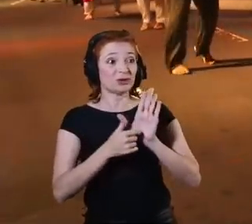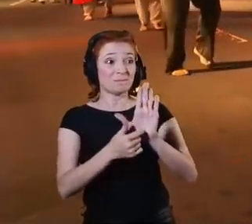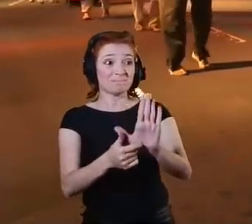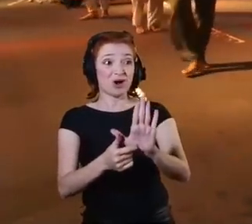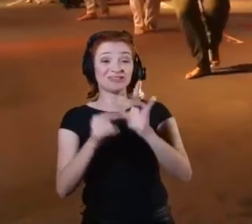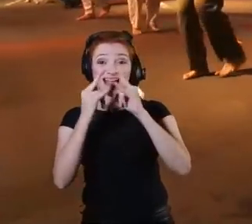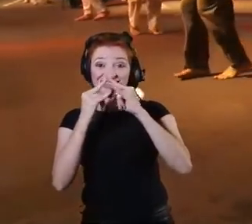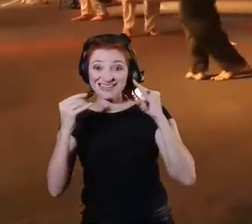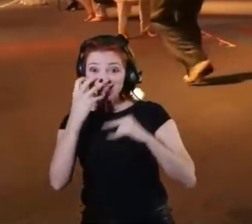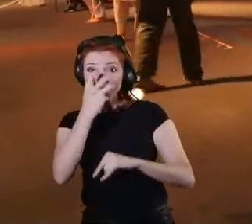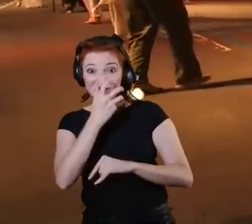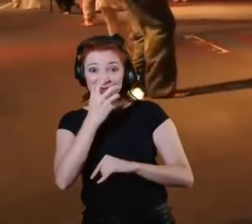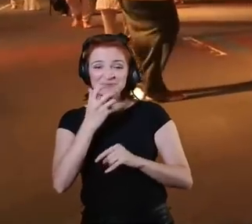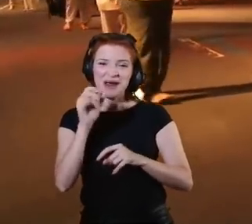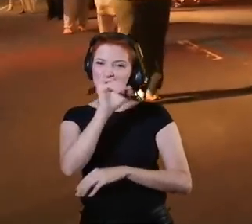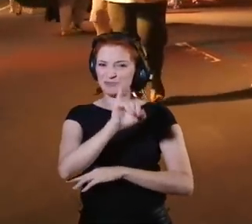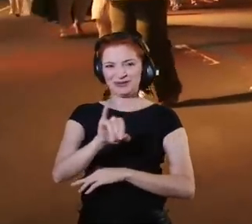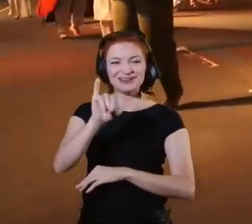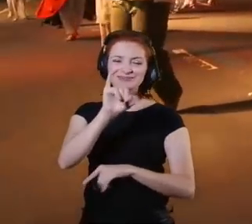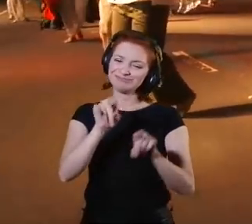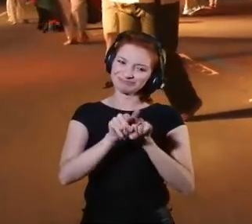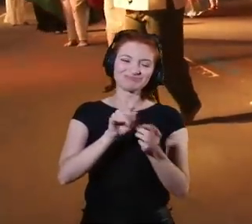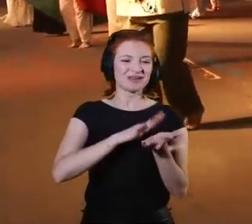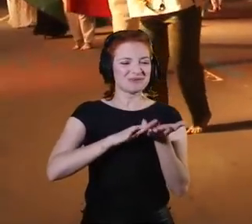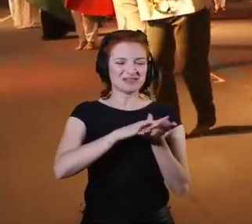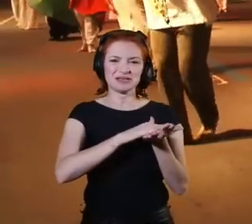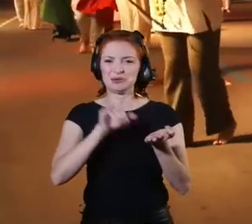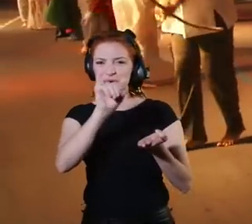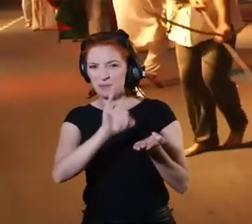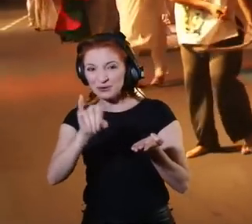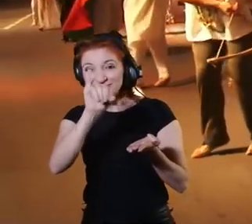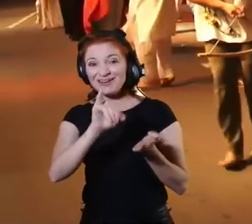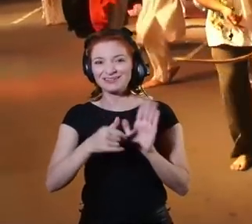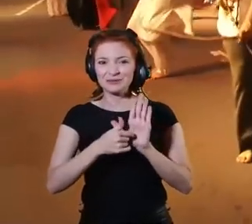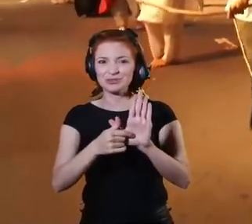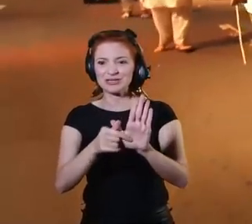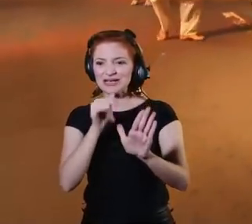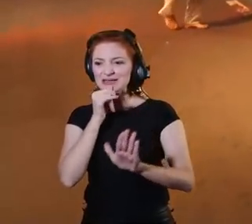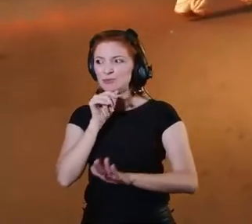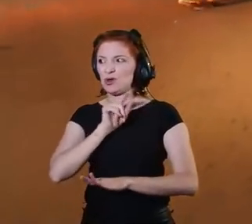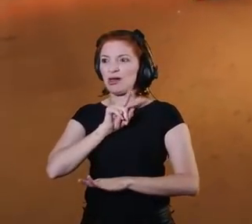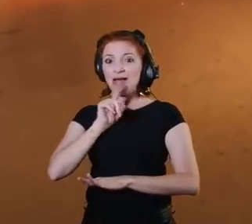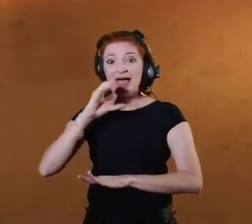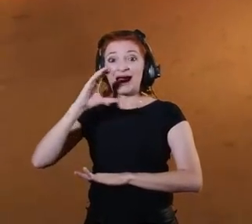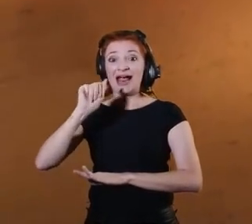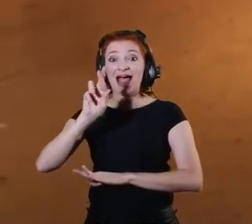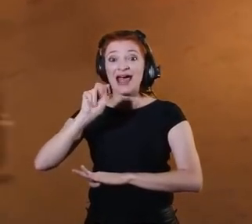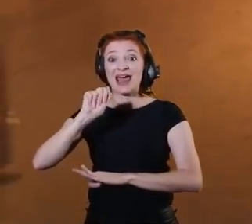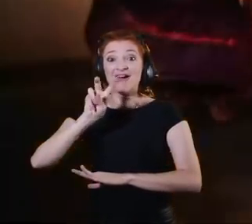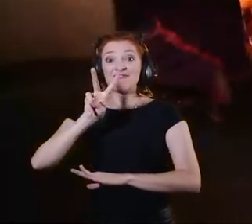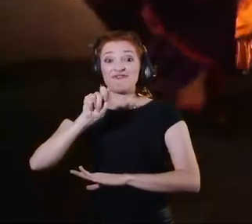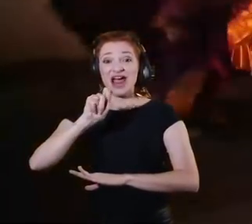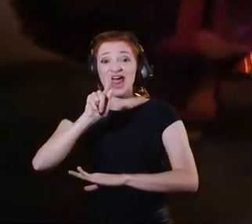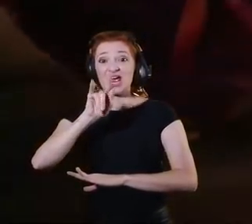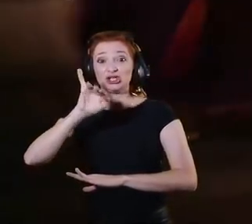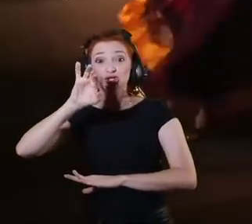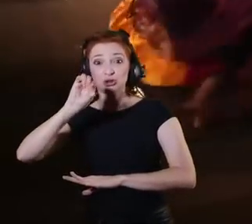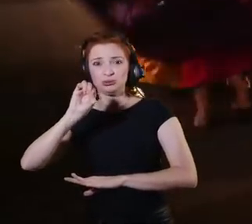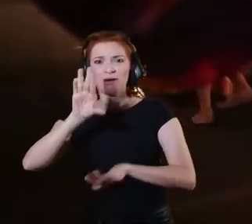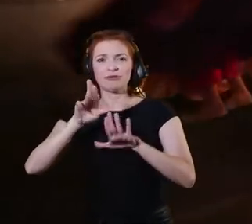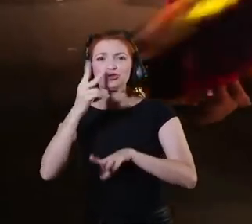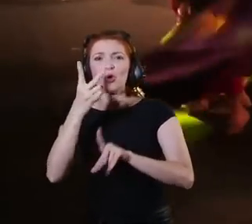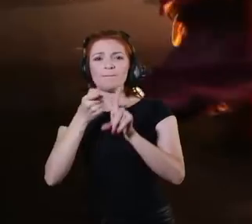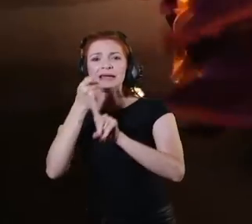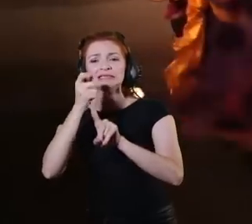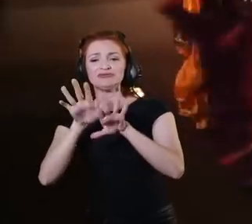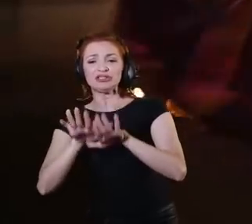simbologia muito importante. Assim como os ciganos, nós temos ciganos hoje, por exemplo, ali em Caravaggio, Os ciganos vêm, ficam 2-3 meses, depois